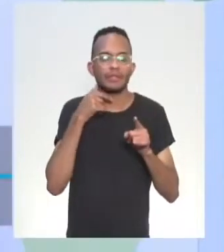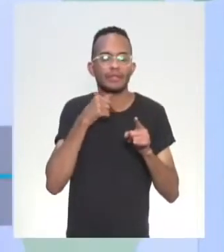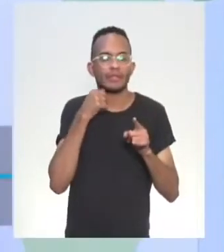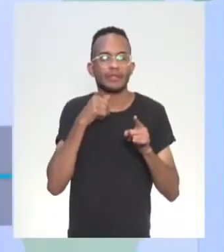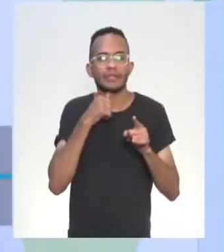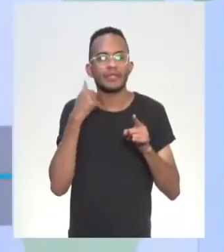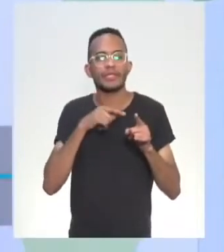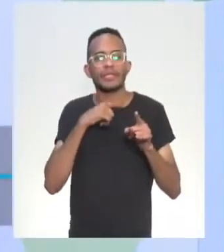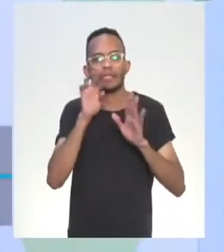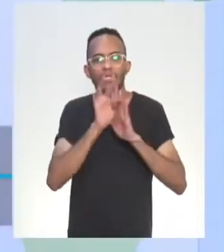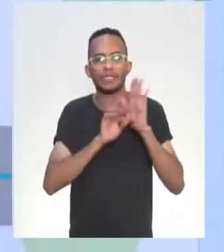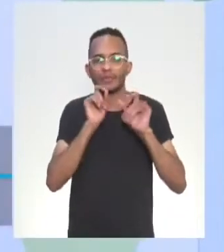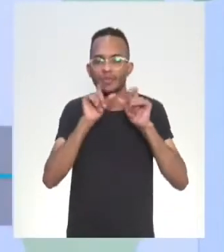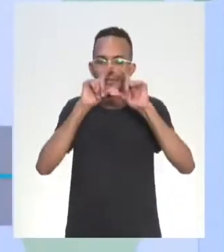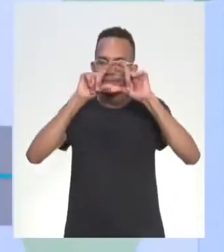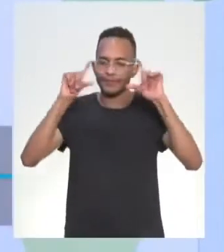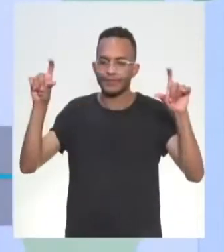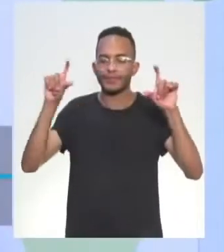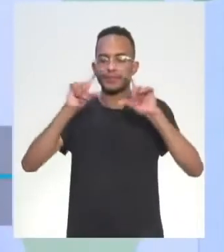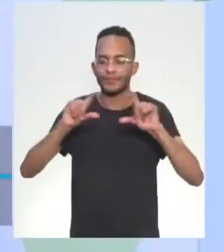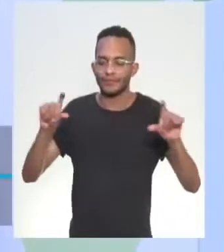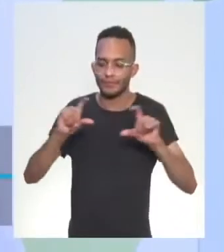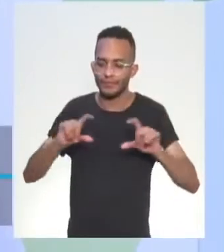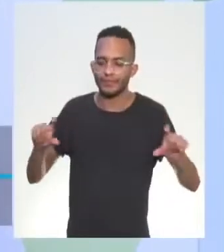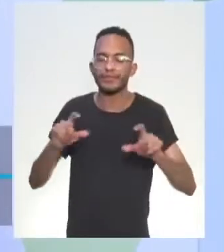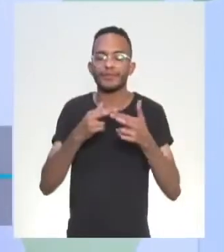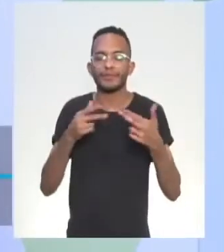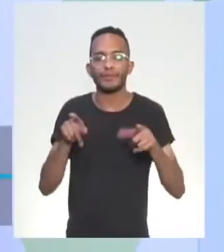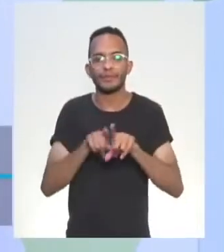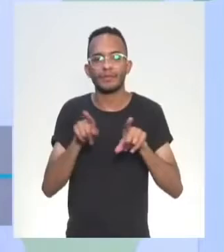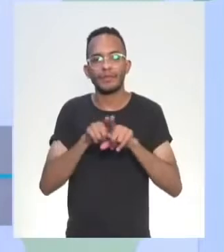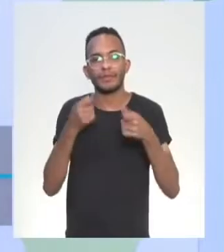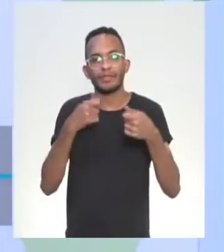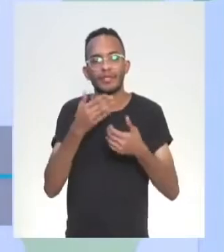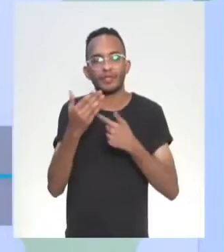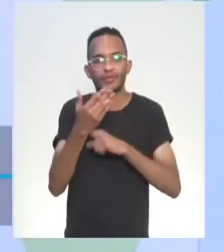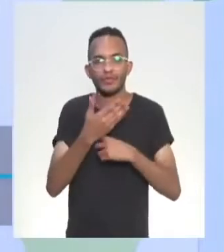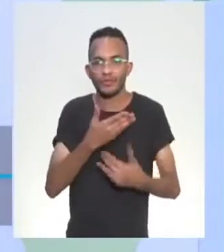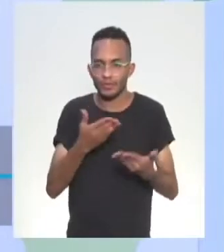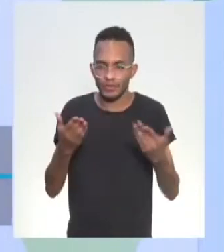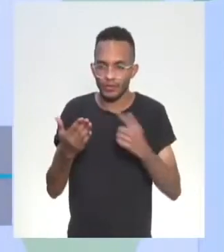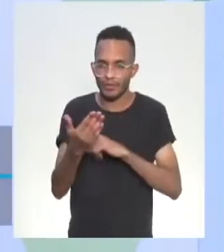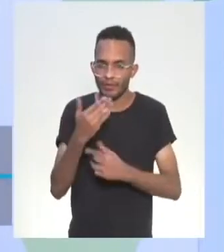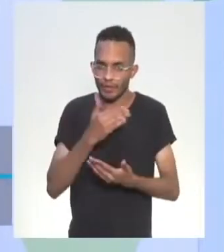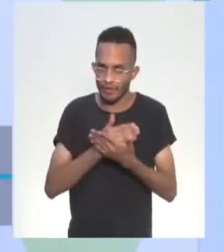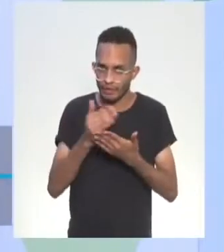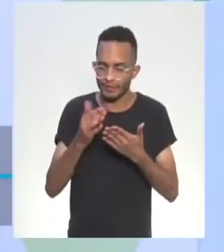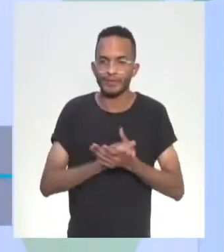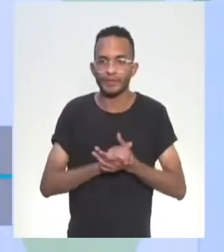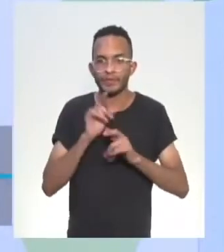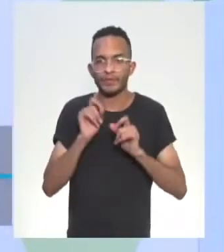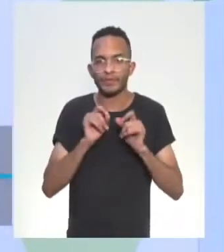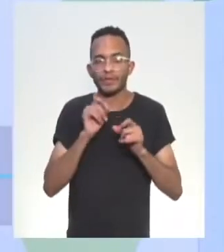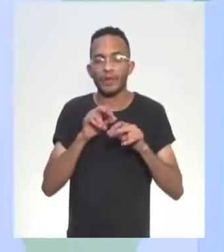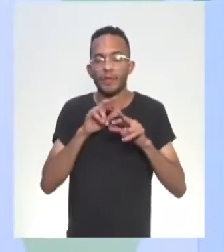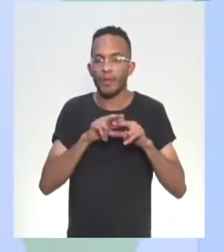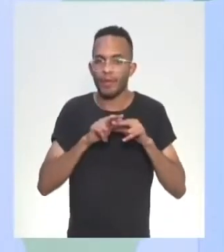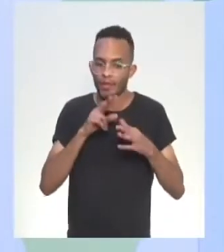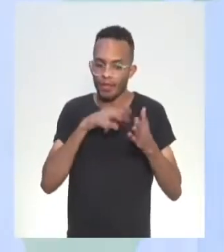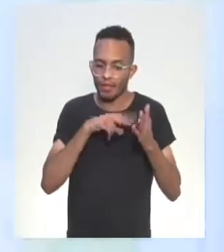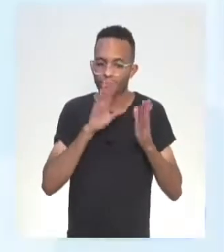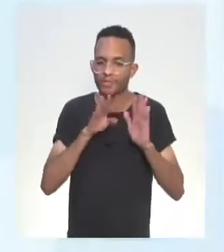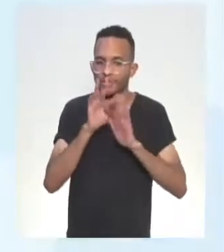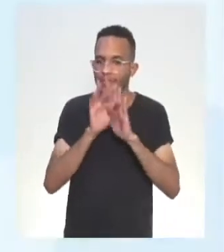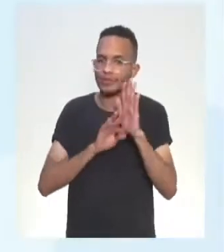a gente já está abordando, que são os quadrinhos. Para começar, eu preciso da ajuda de vocês, tá? Olha só, a partir da leitura do texto que está